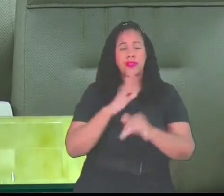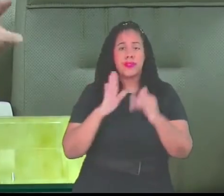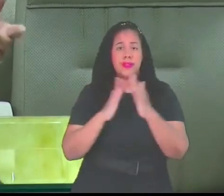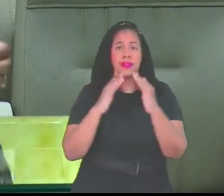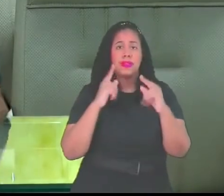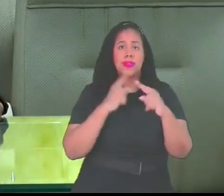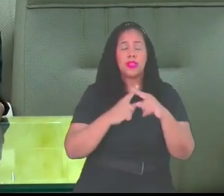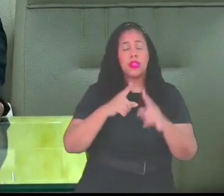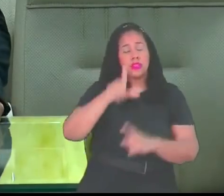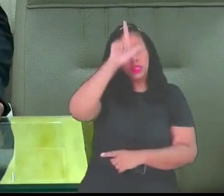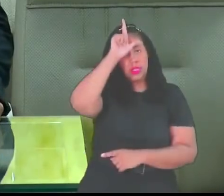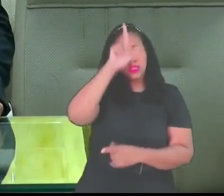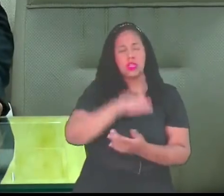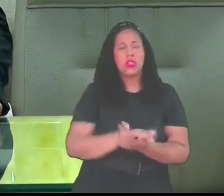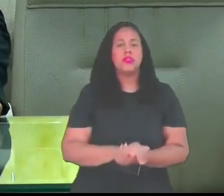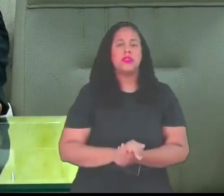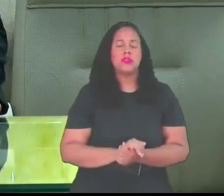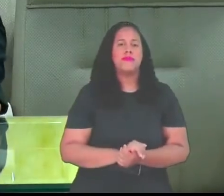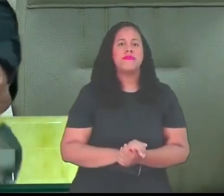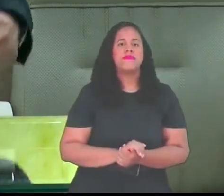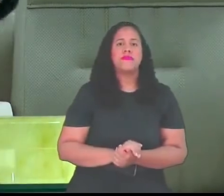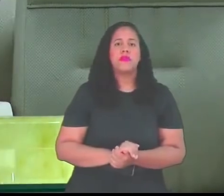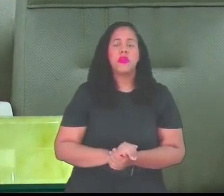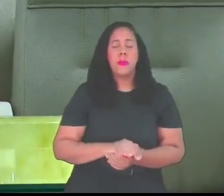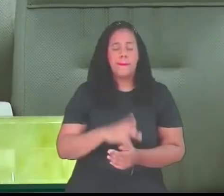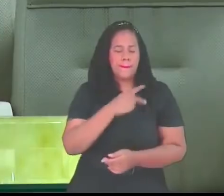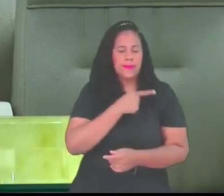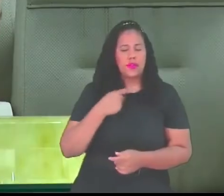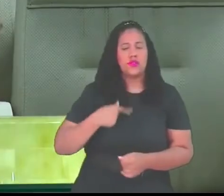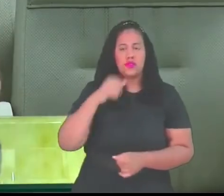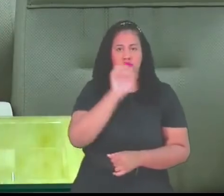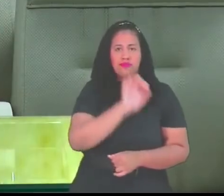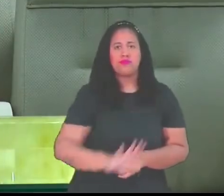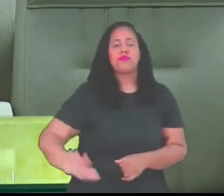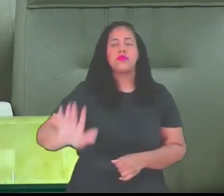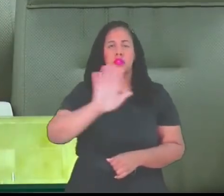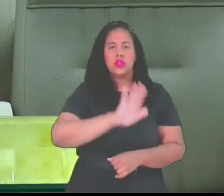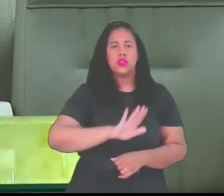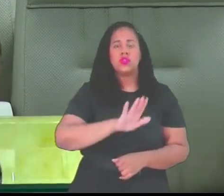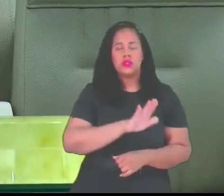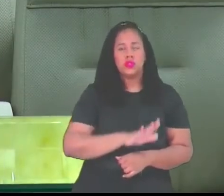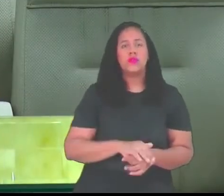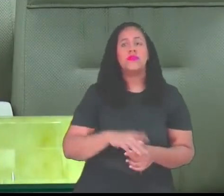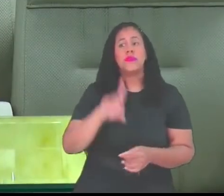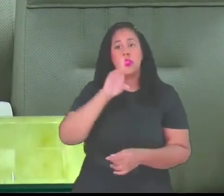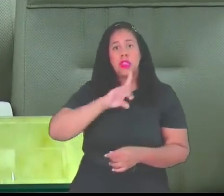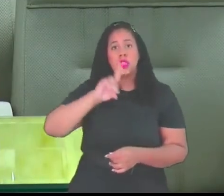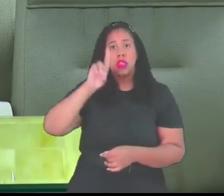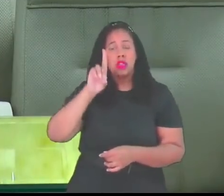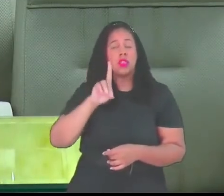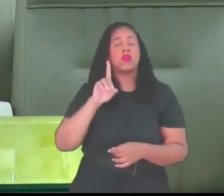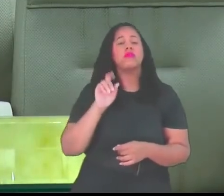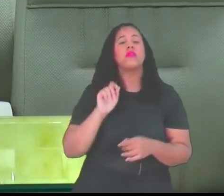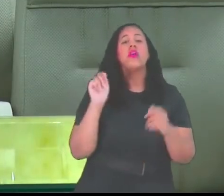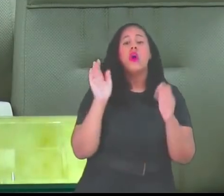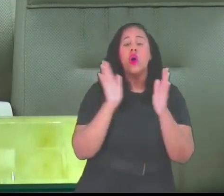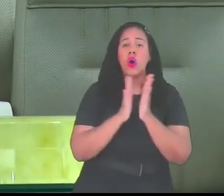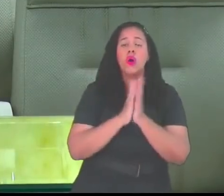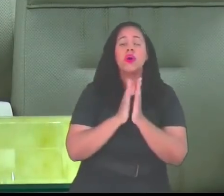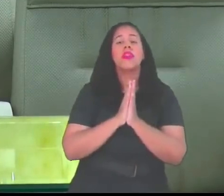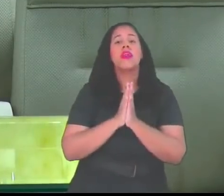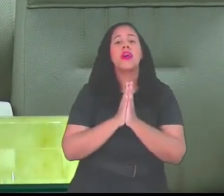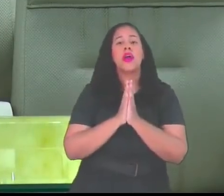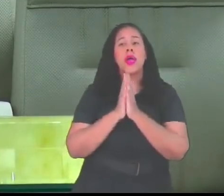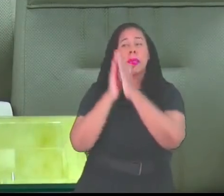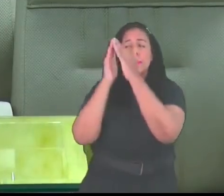mesa diretora, pela nossa liderança, pelos pastores dos campos eclesiásticos. Vamos orar para aqueles que são enfermos, que precisam